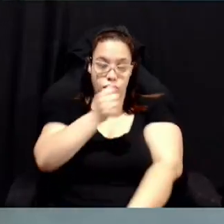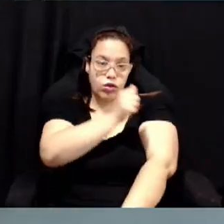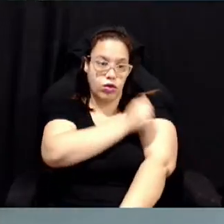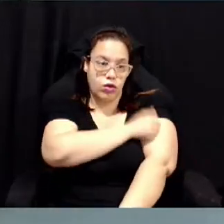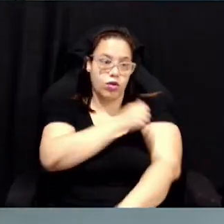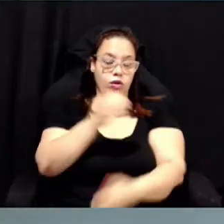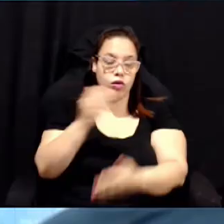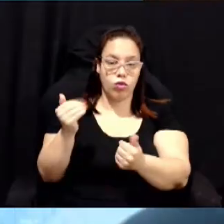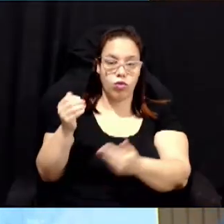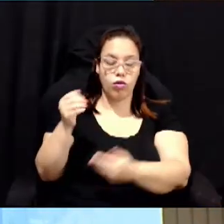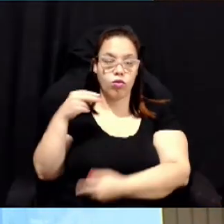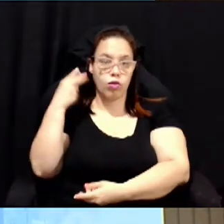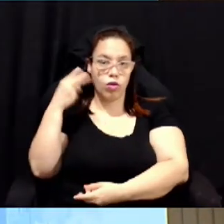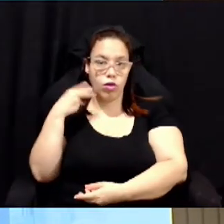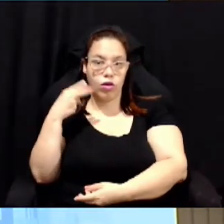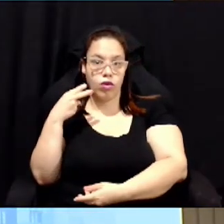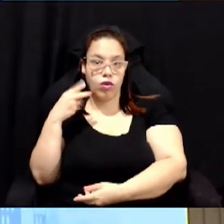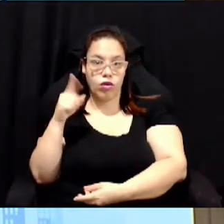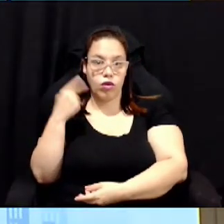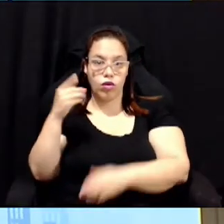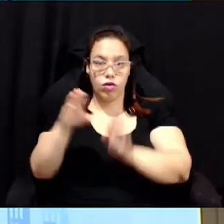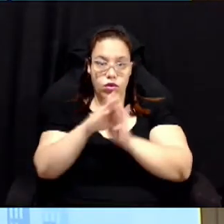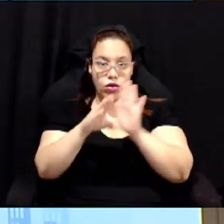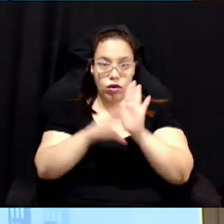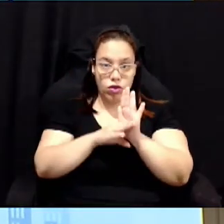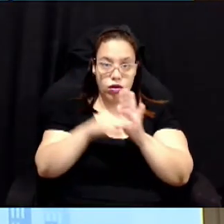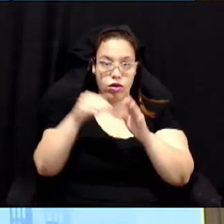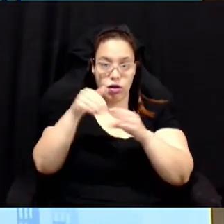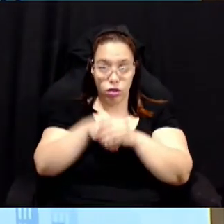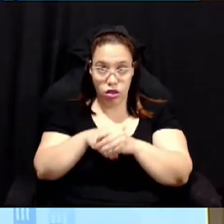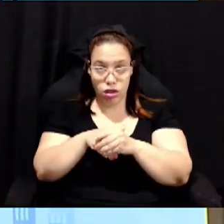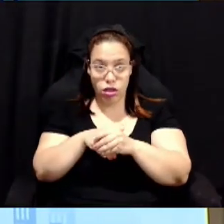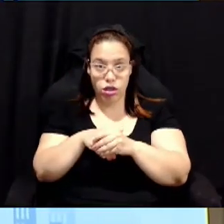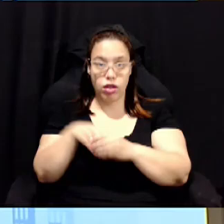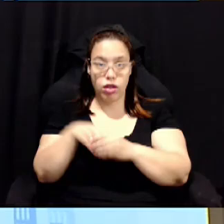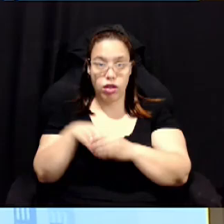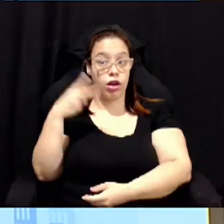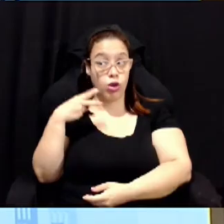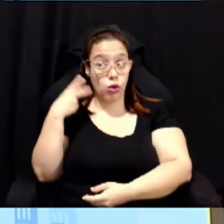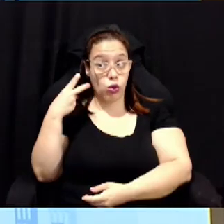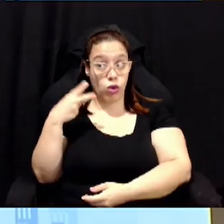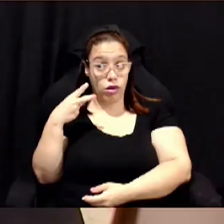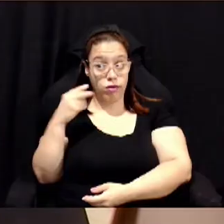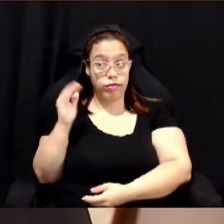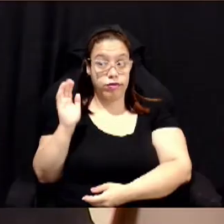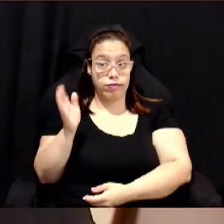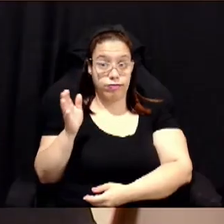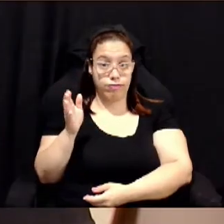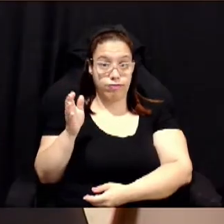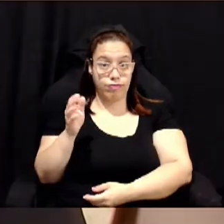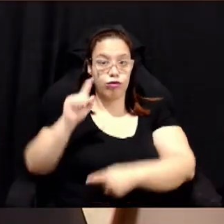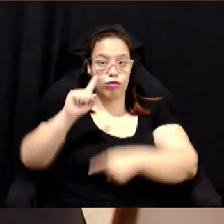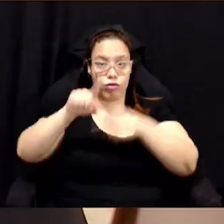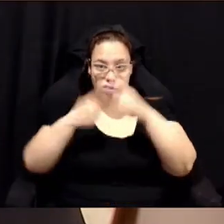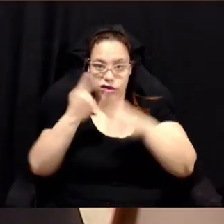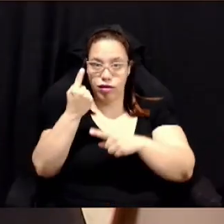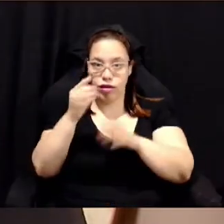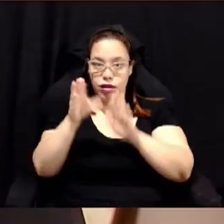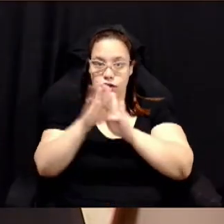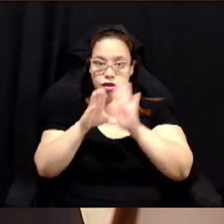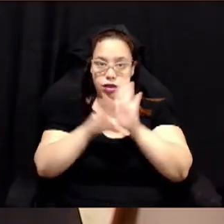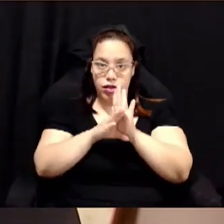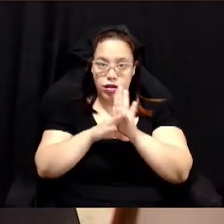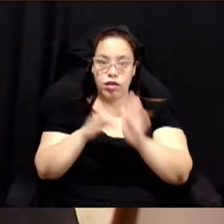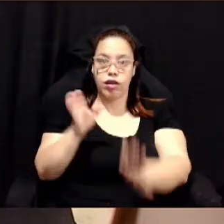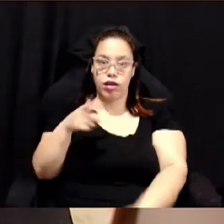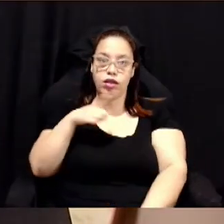do programa e depois foi candidata a vereadora. Então, a gente já tem frutos de sucesso. No programa, a gente já teve algum sucesso